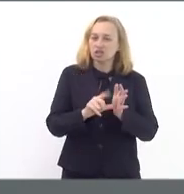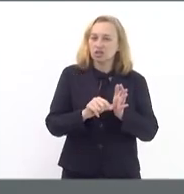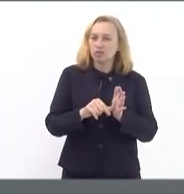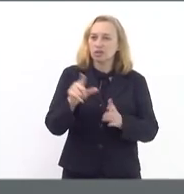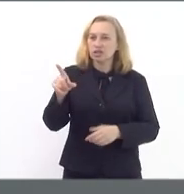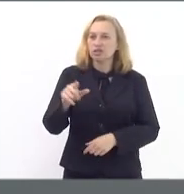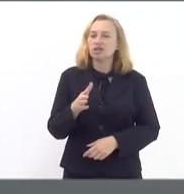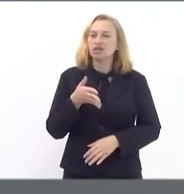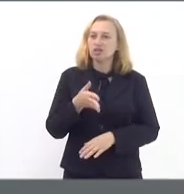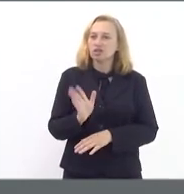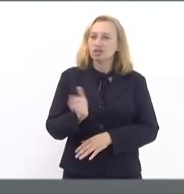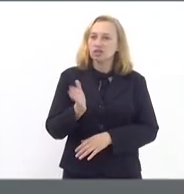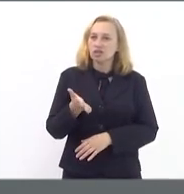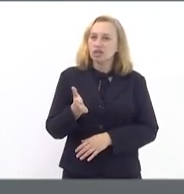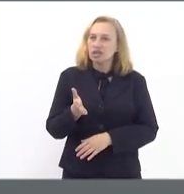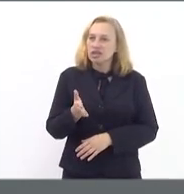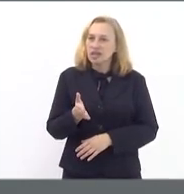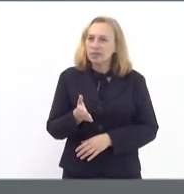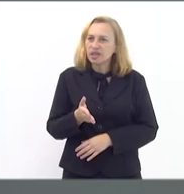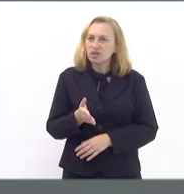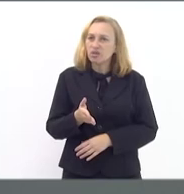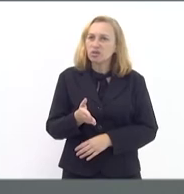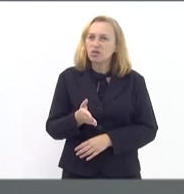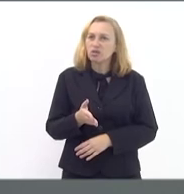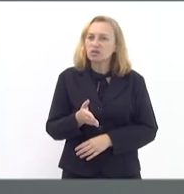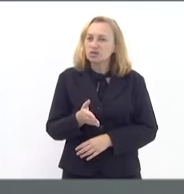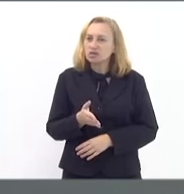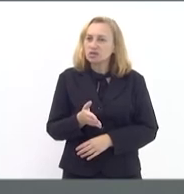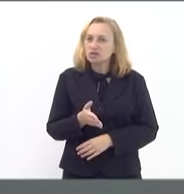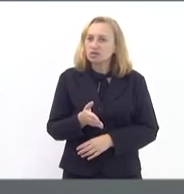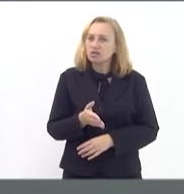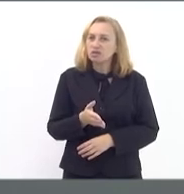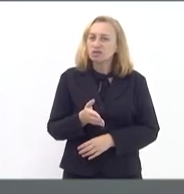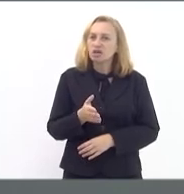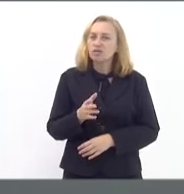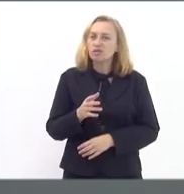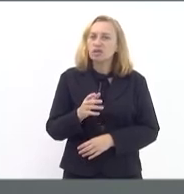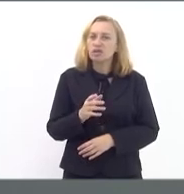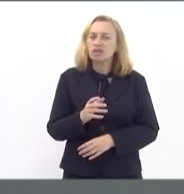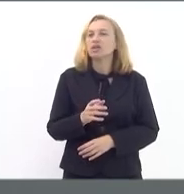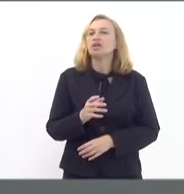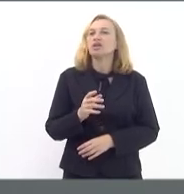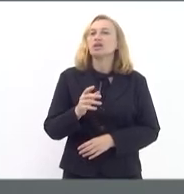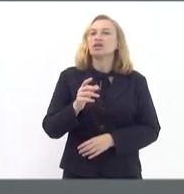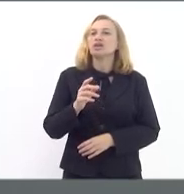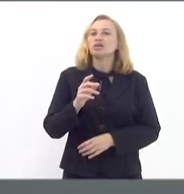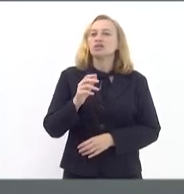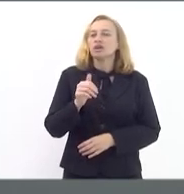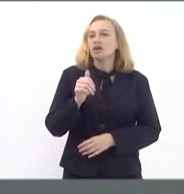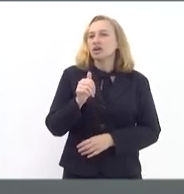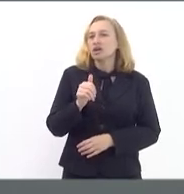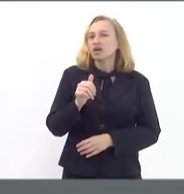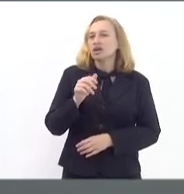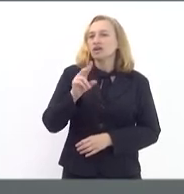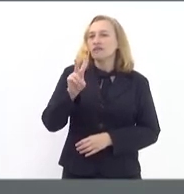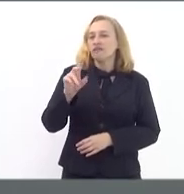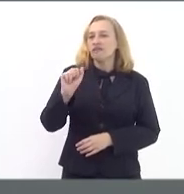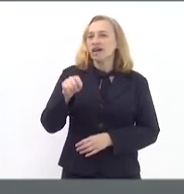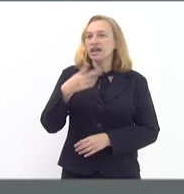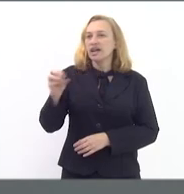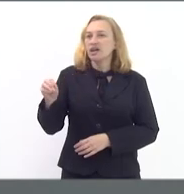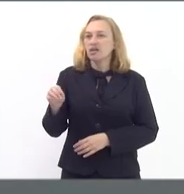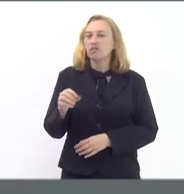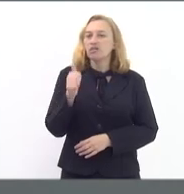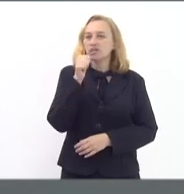e aqui já é para Patrulha Maria da Penha fiscalizar o cumprimento do trem feminino do Vagão feminino achamos estados até pelo